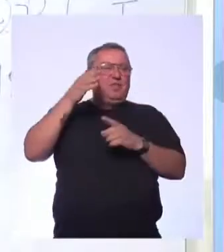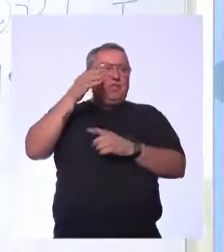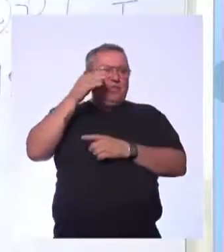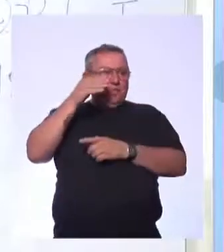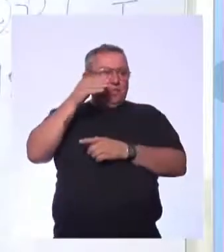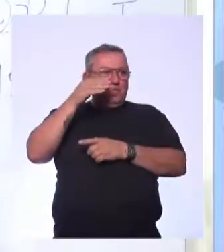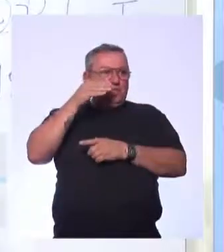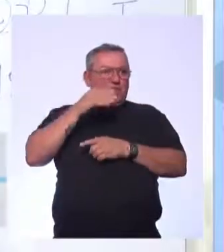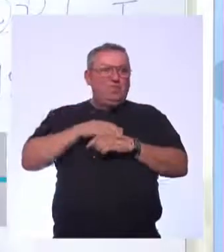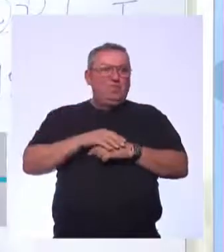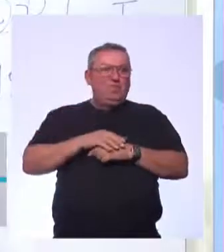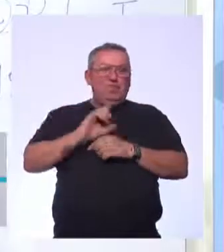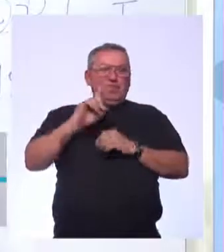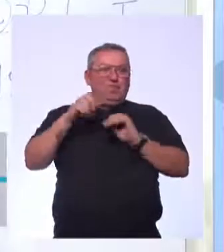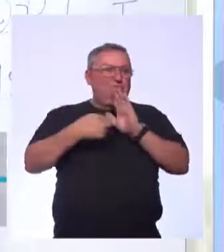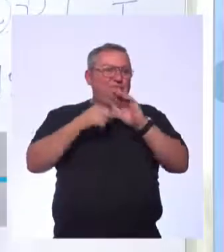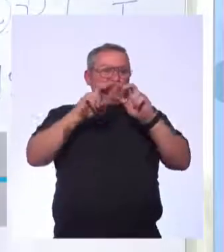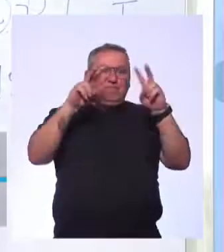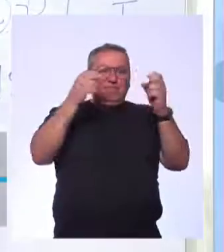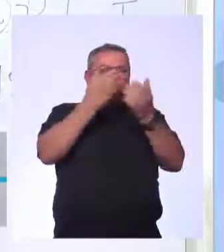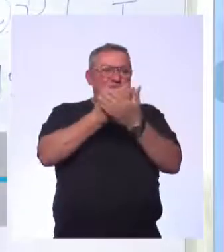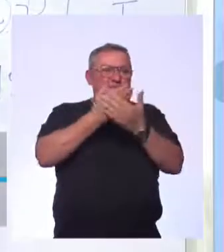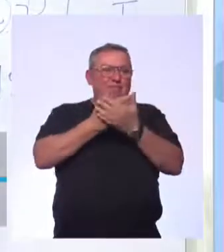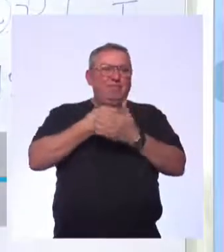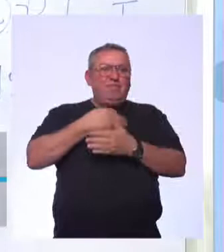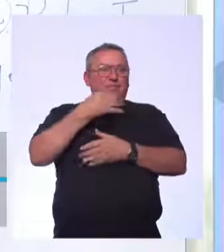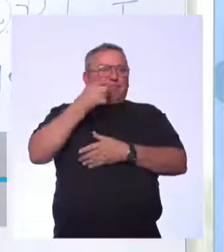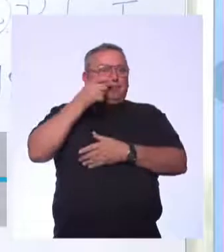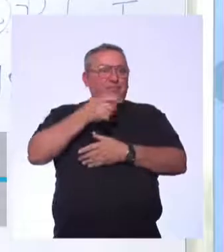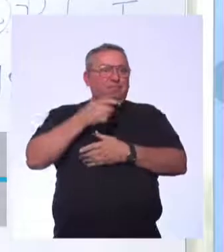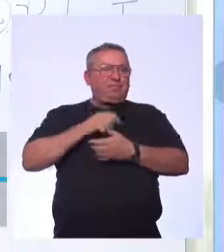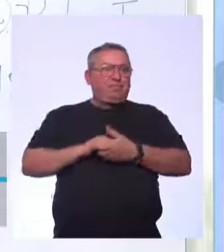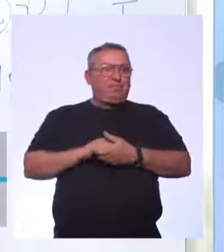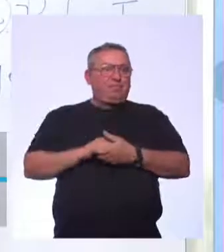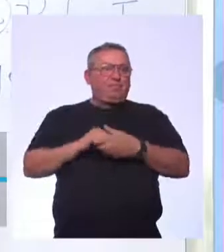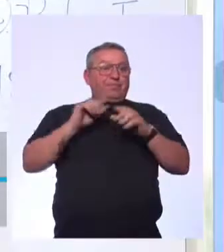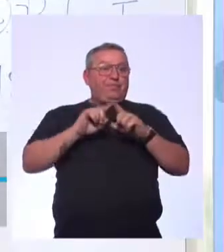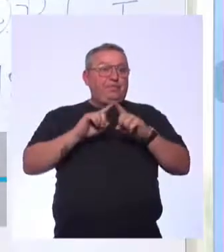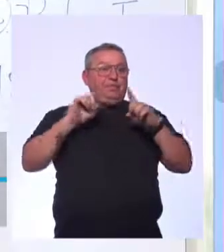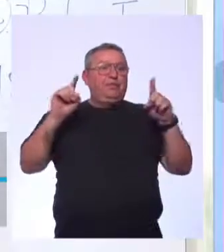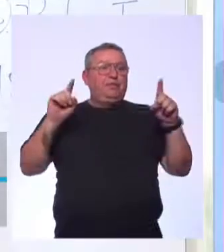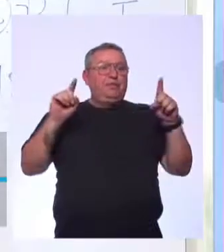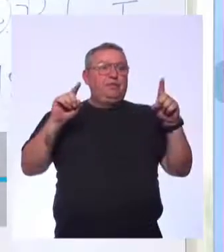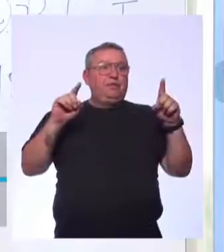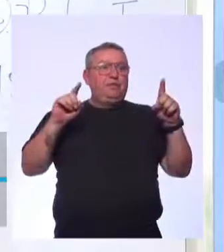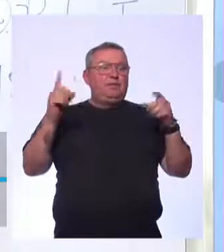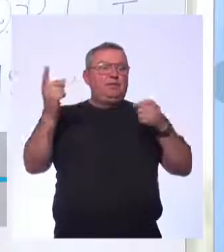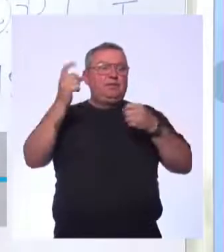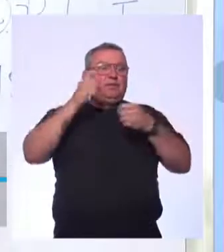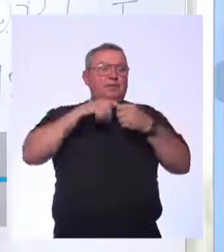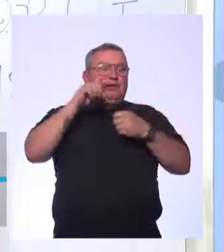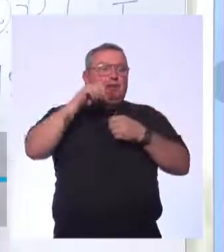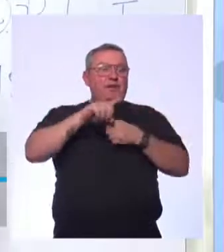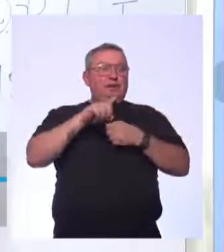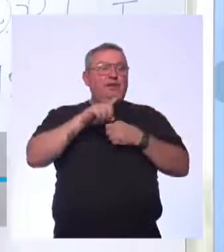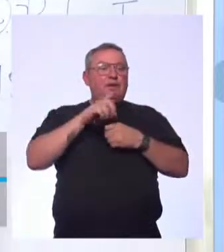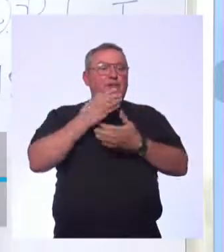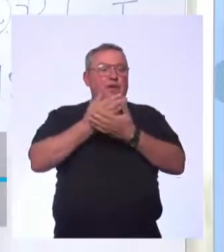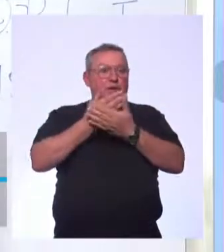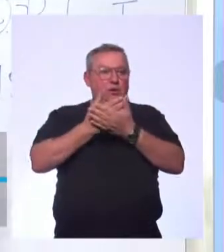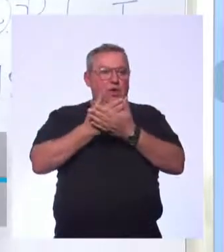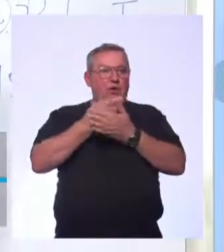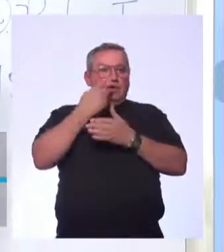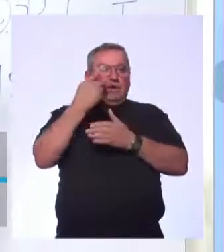curiosidade, gente. Não era esse o tema da aula, porque eu achei muito interessante mesmo. Mas vamos voltar agora para a aula. Nós estávamos